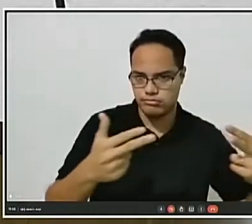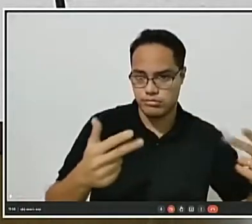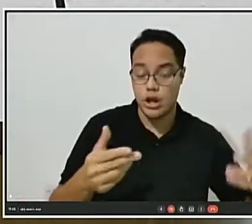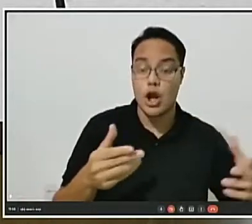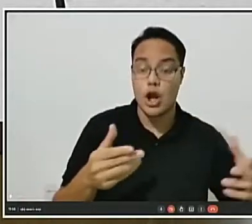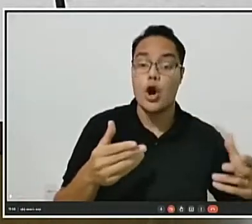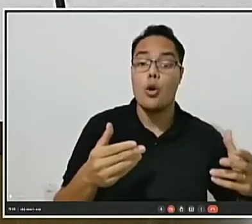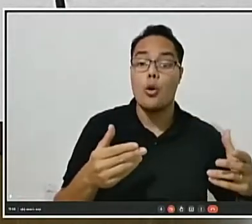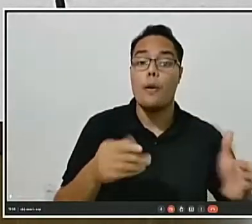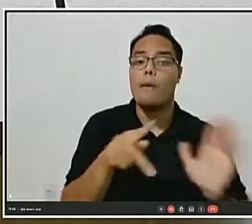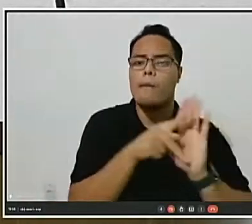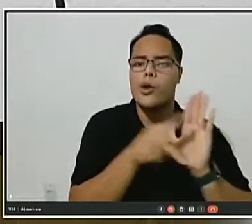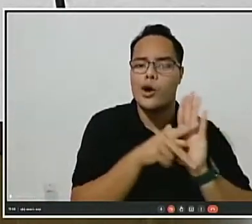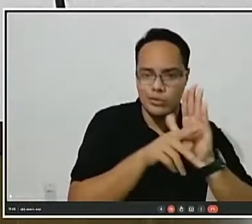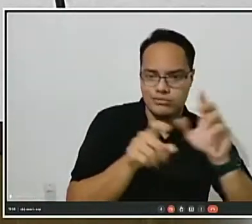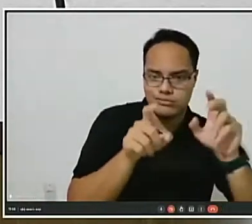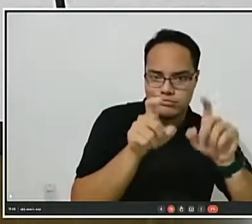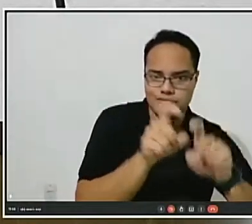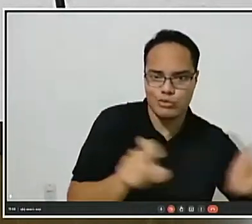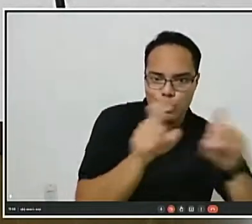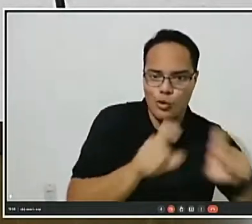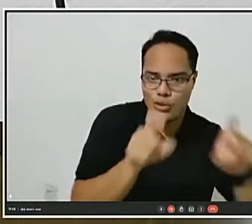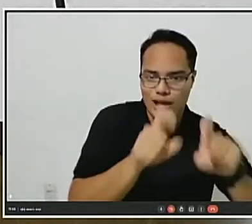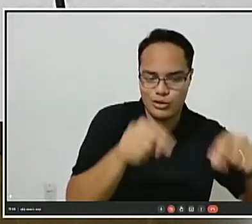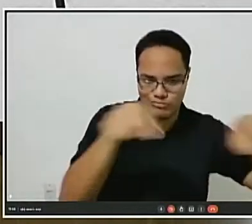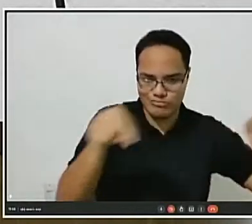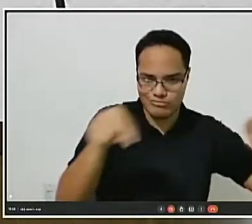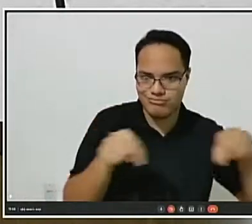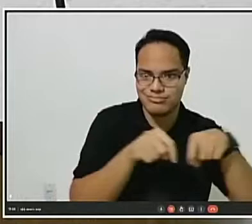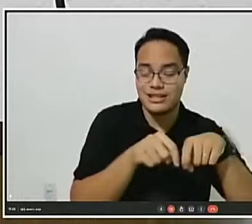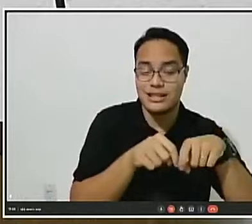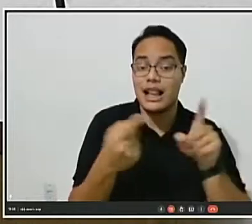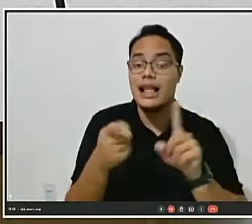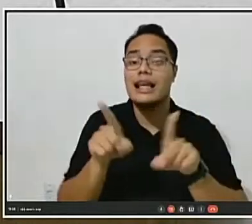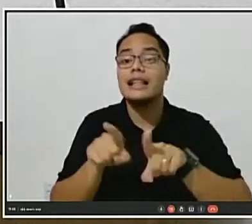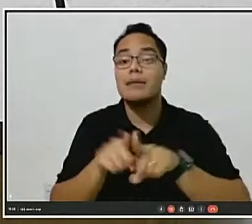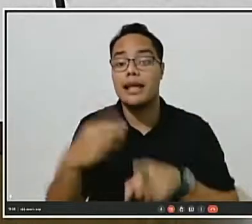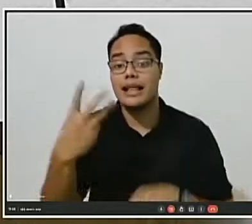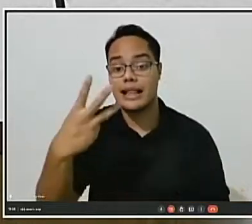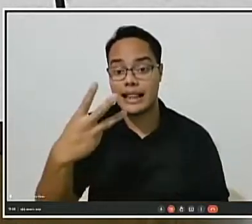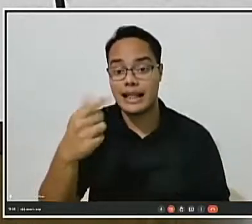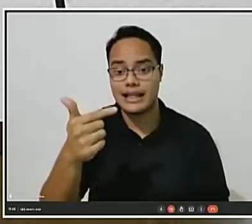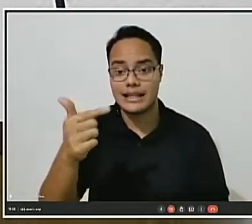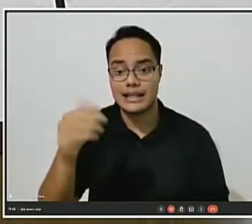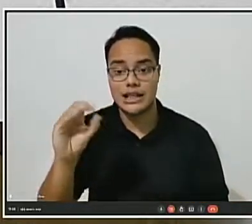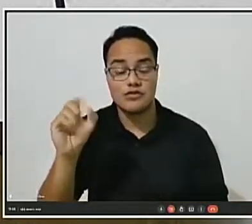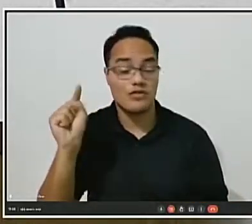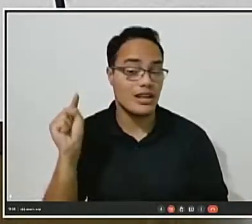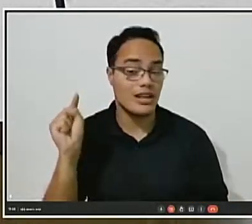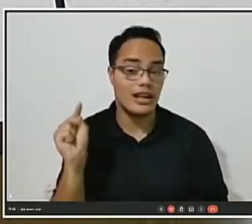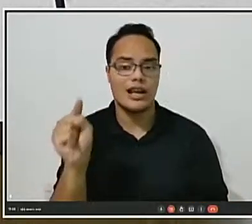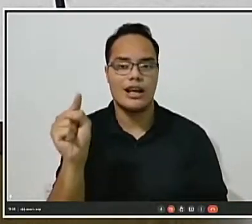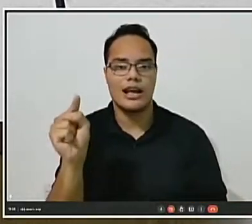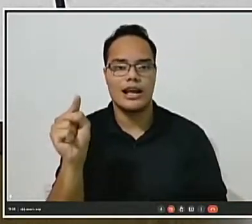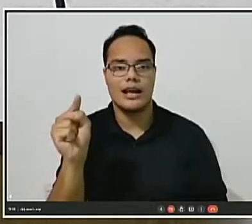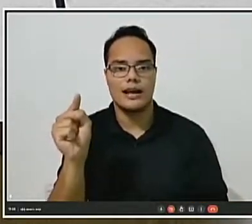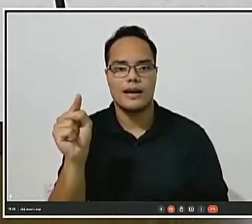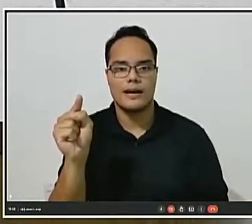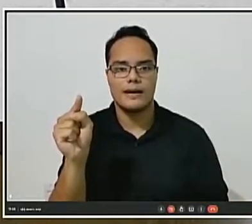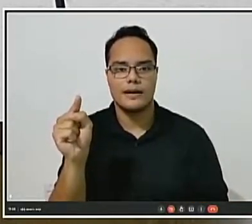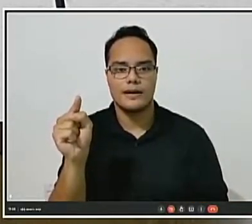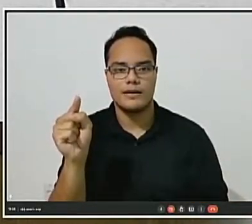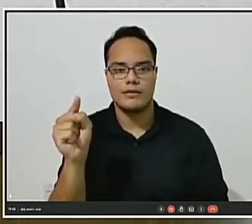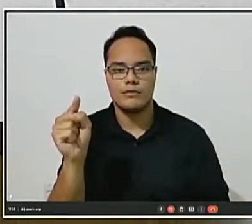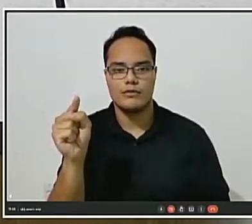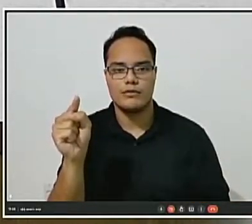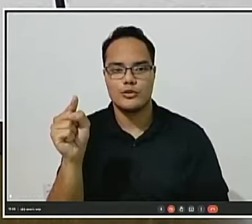da Escola Sarapião, e mais 320 mil também para o meu campinho,